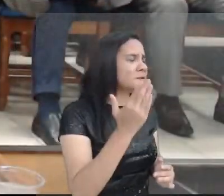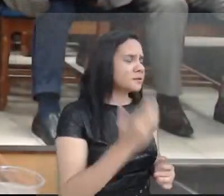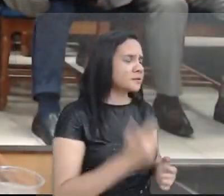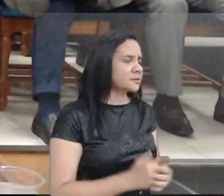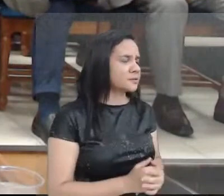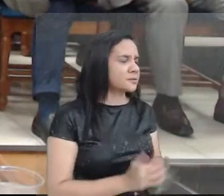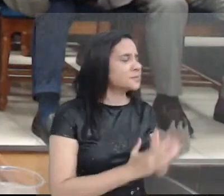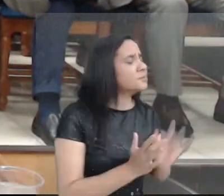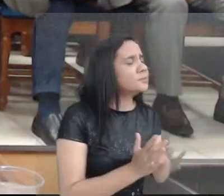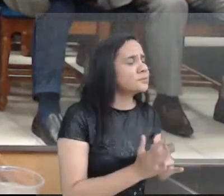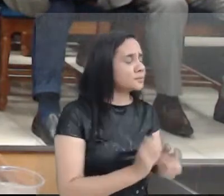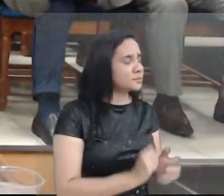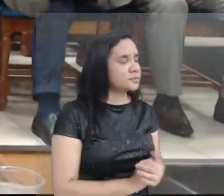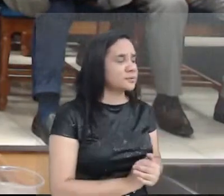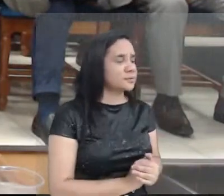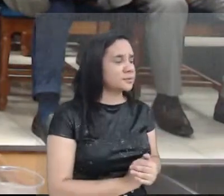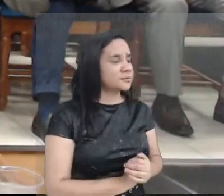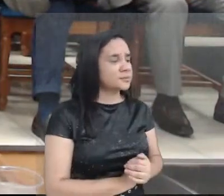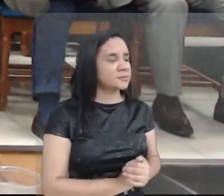Jesus,